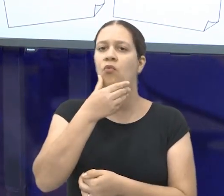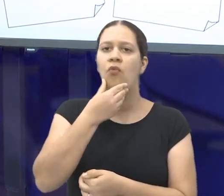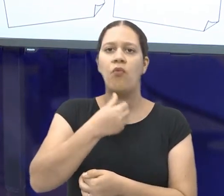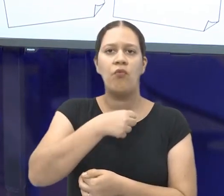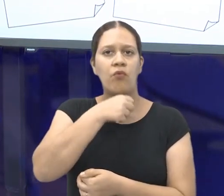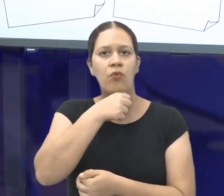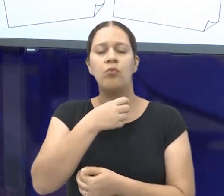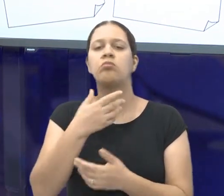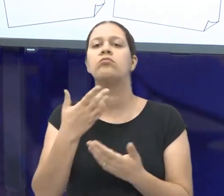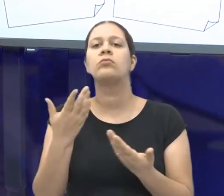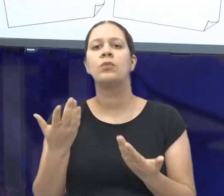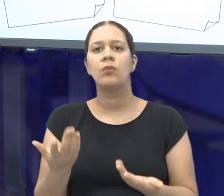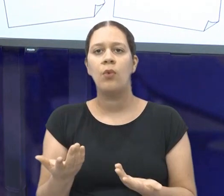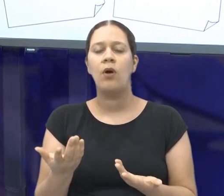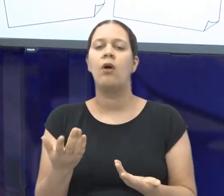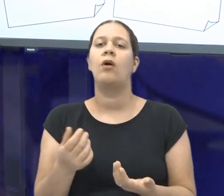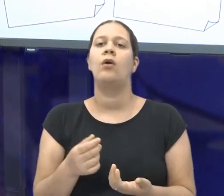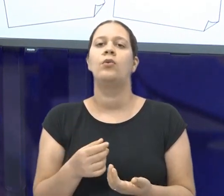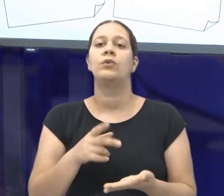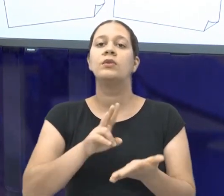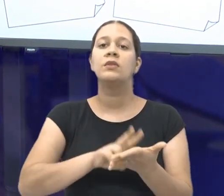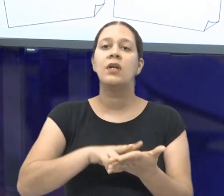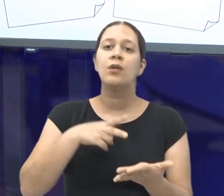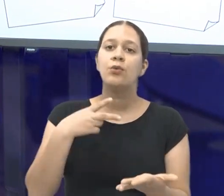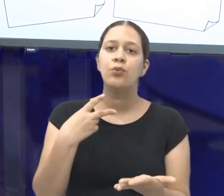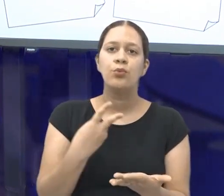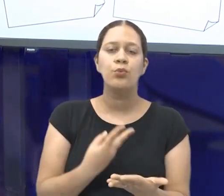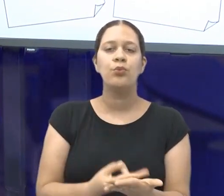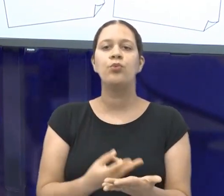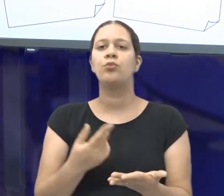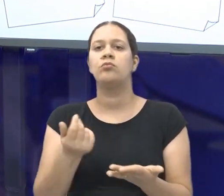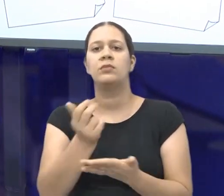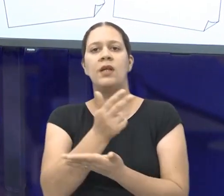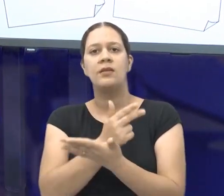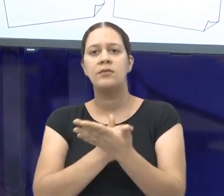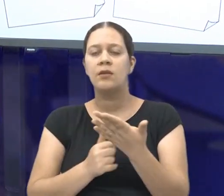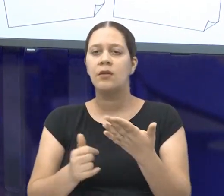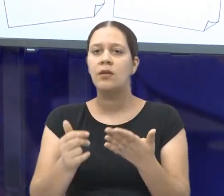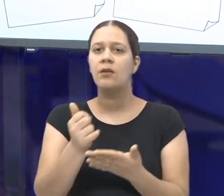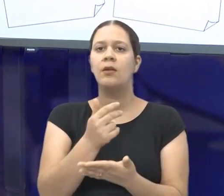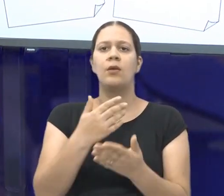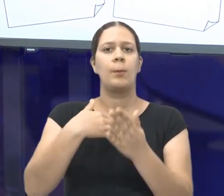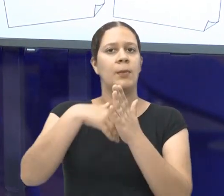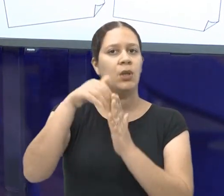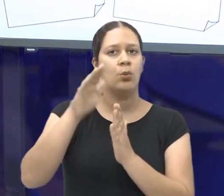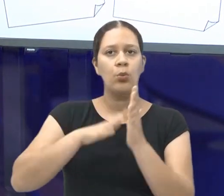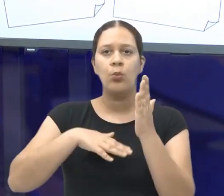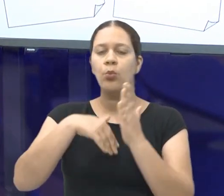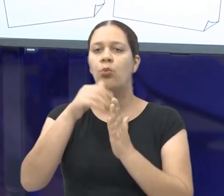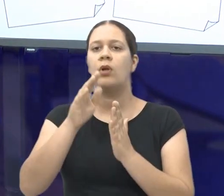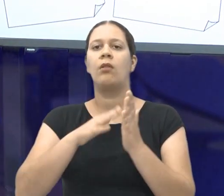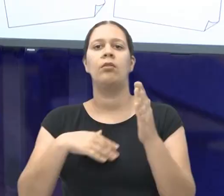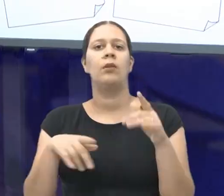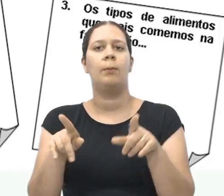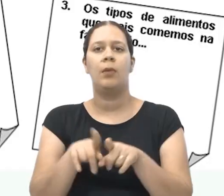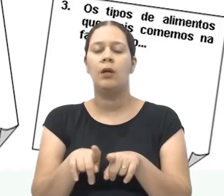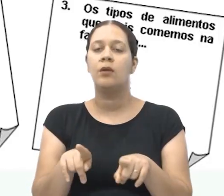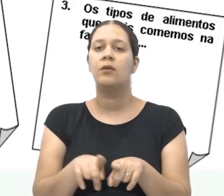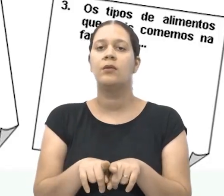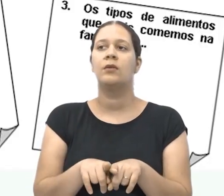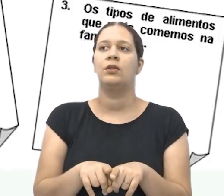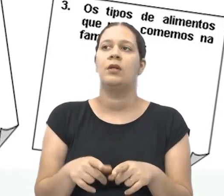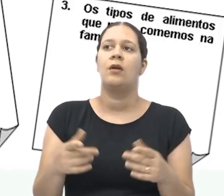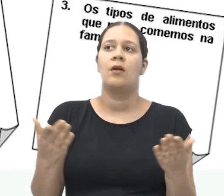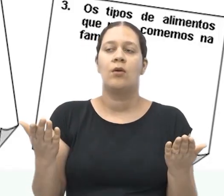aí? Se tem, traduz ele através de um desenho, pode ser uma pintura também, né? E por fim, por meio